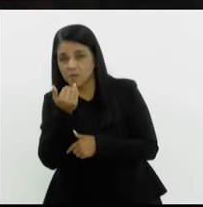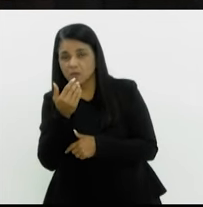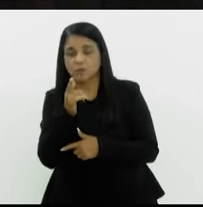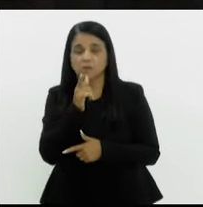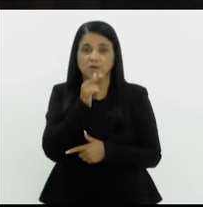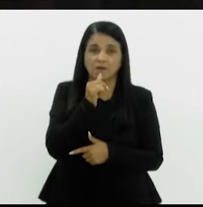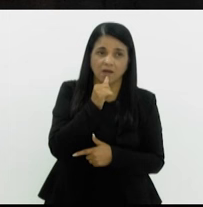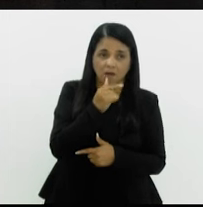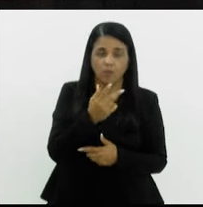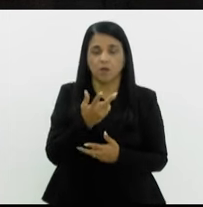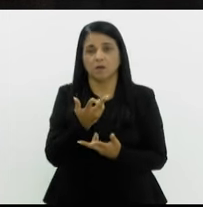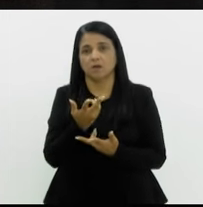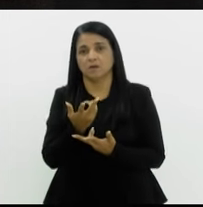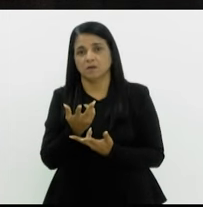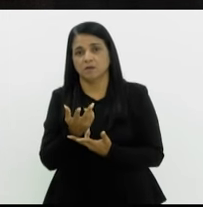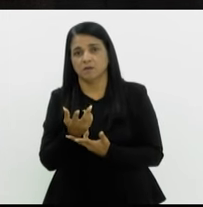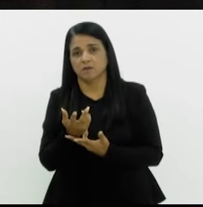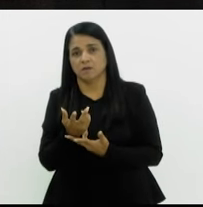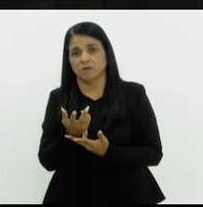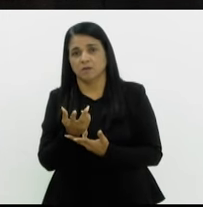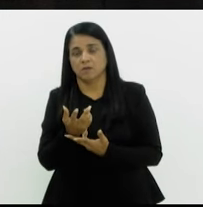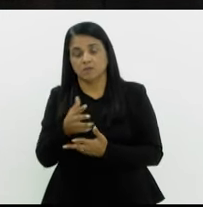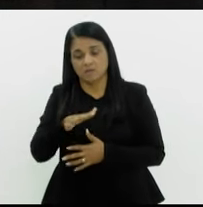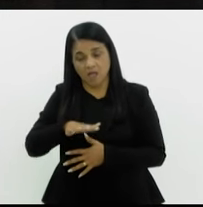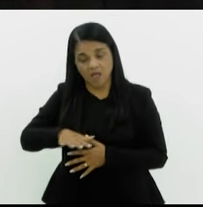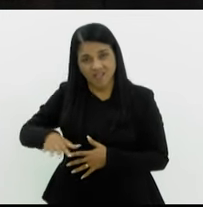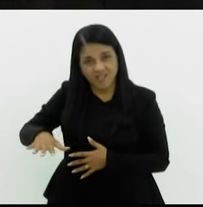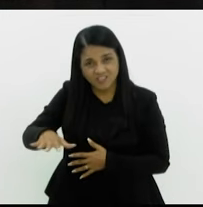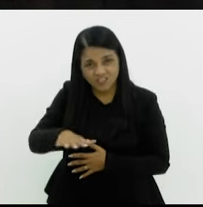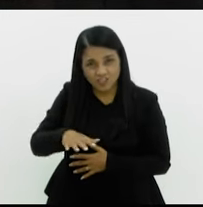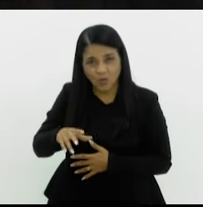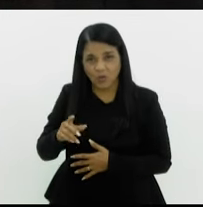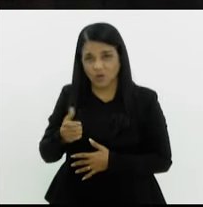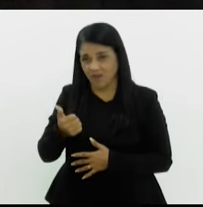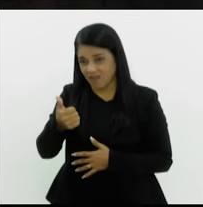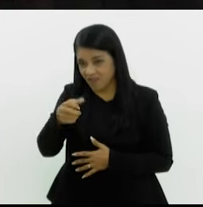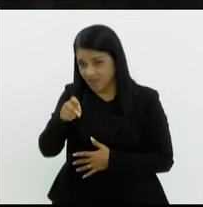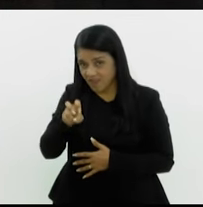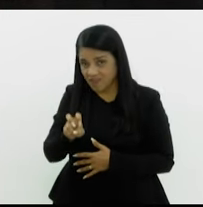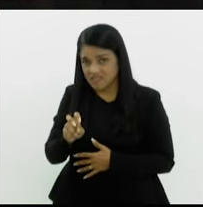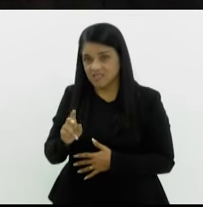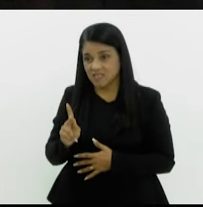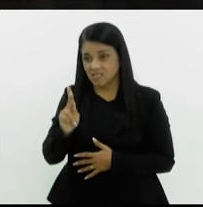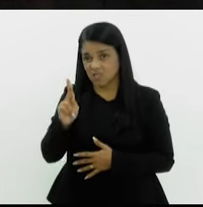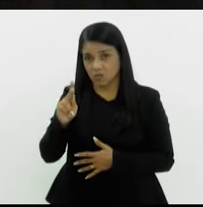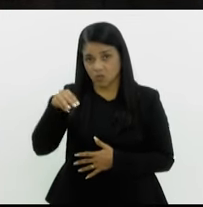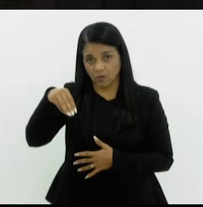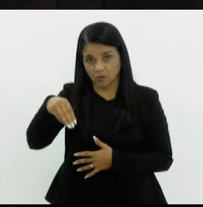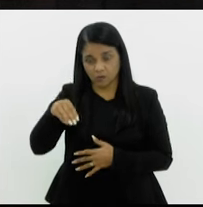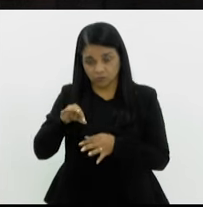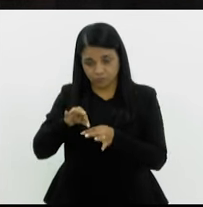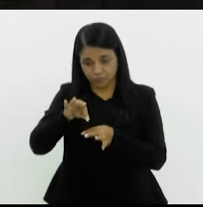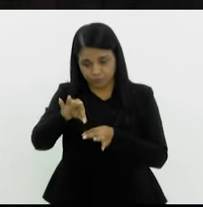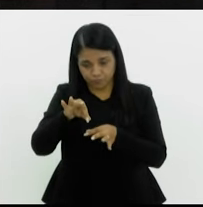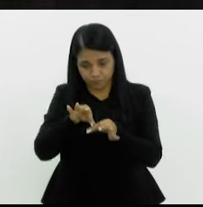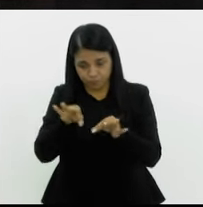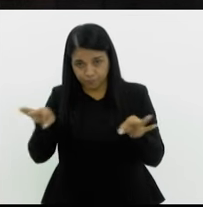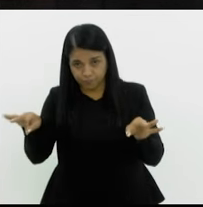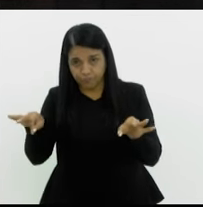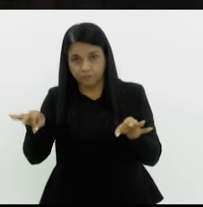água. Esta região desses 15 quilômetros quadrados é